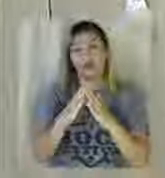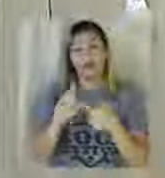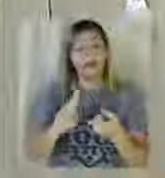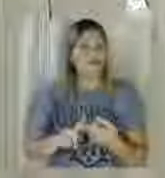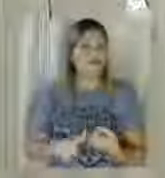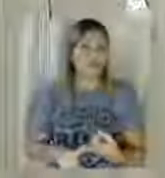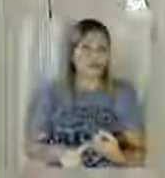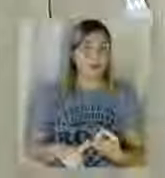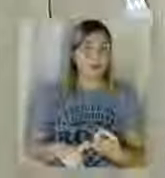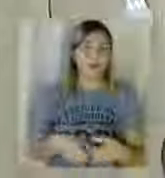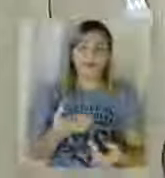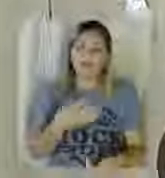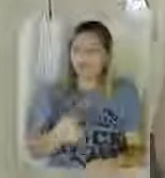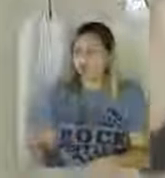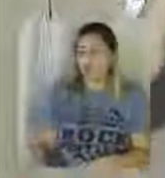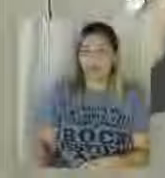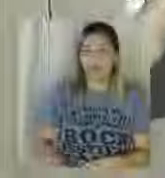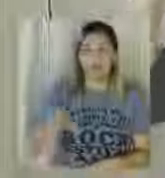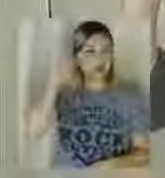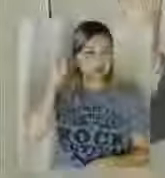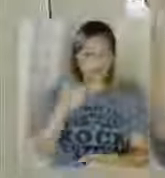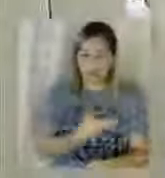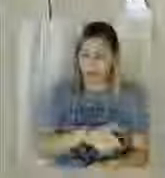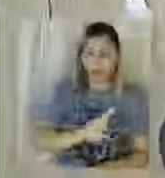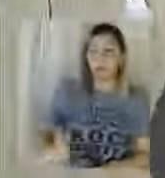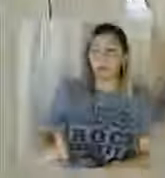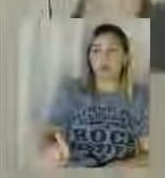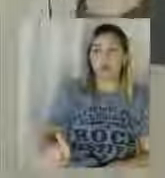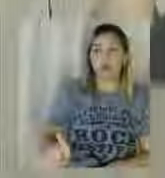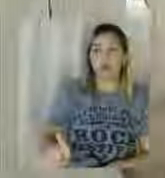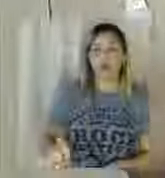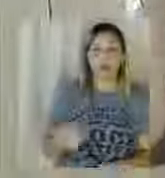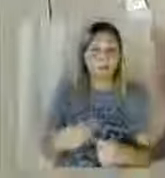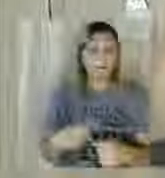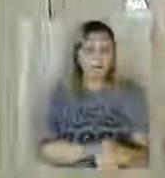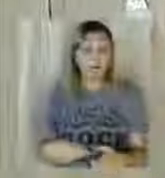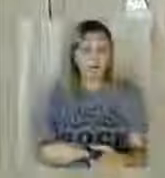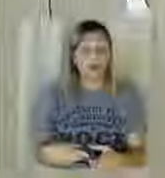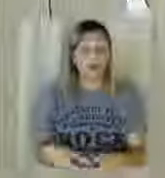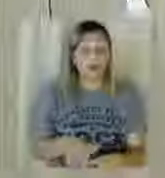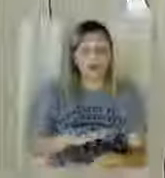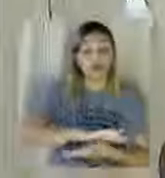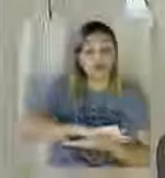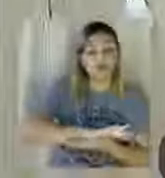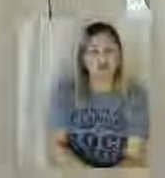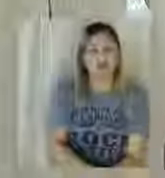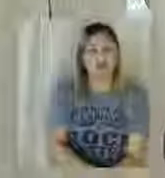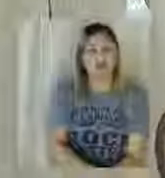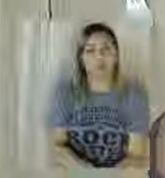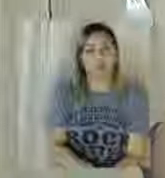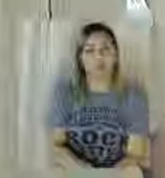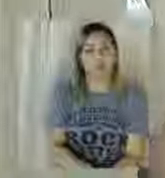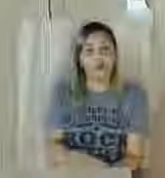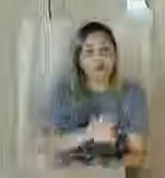eu não queria mais ter amigos ouvintes por causa disso. Por causa da rejeição que eu sentia por ser surda.